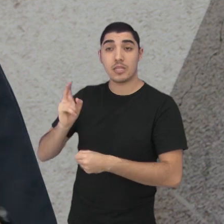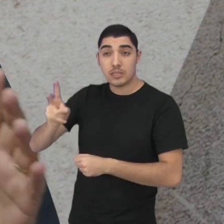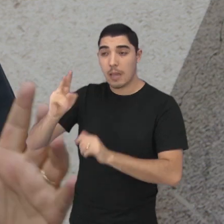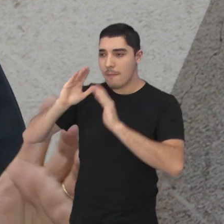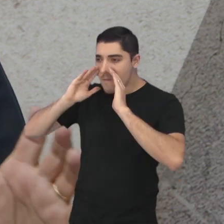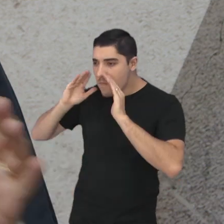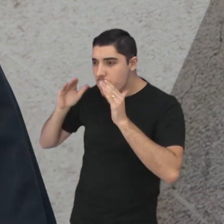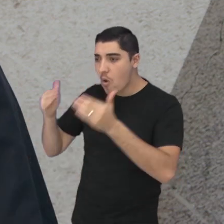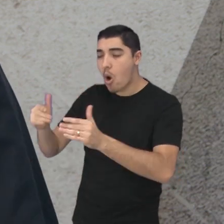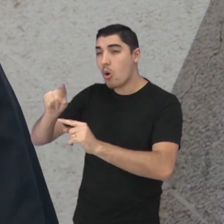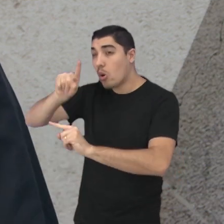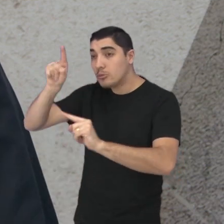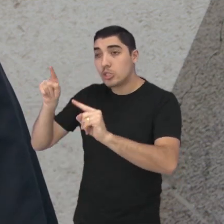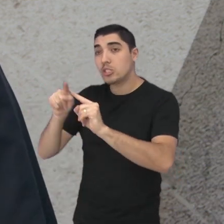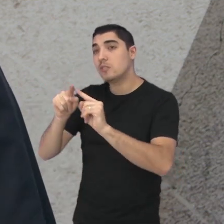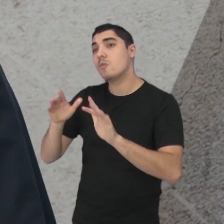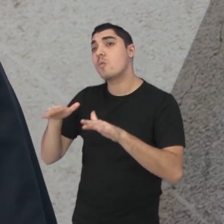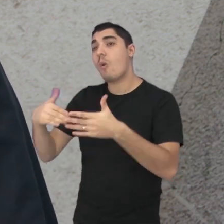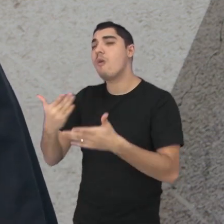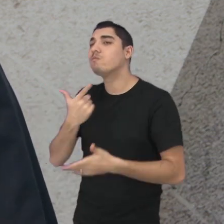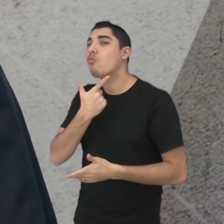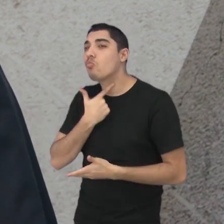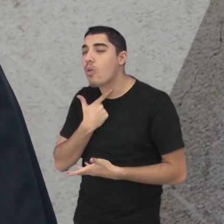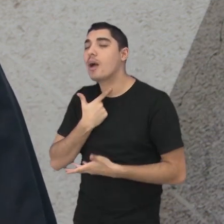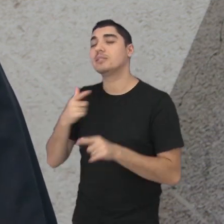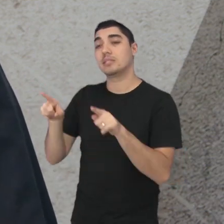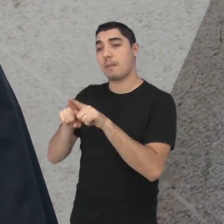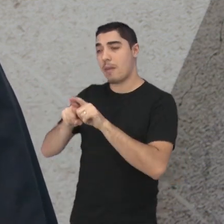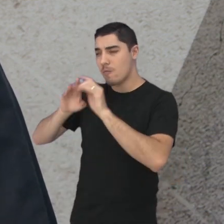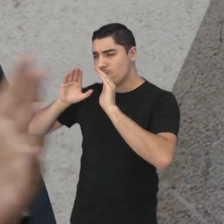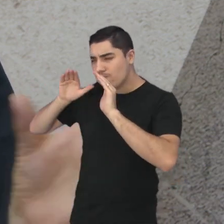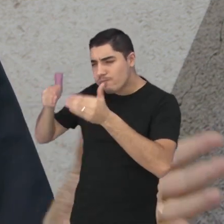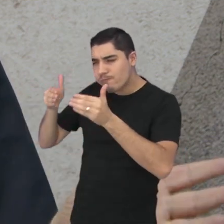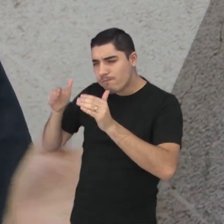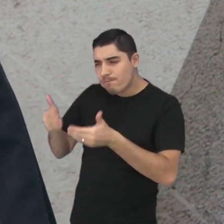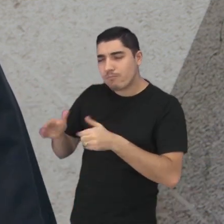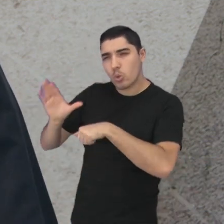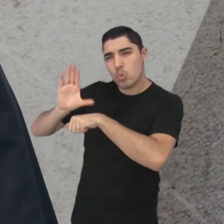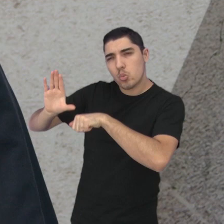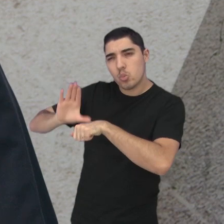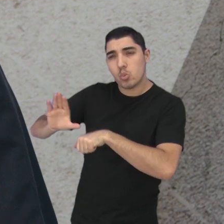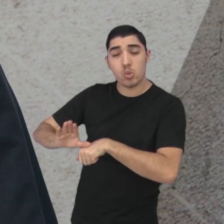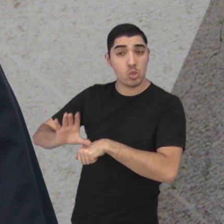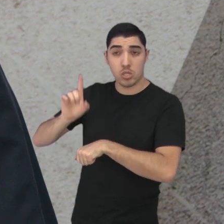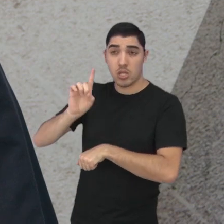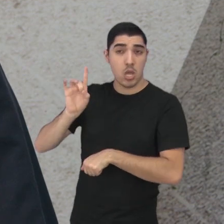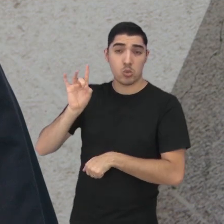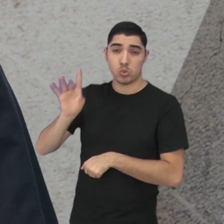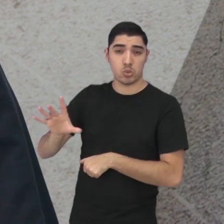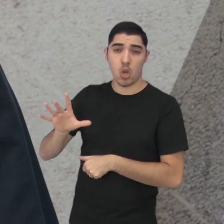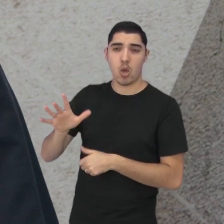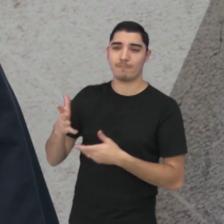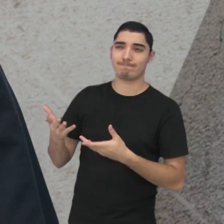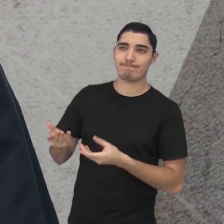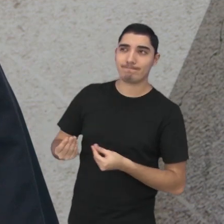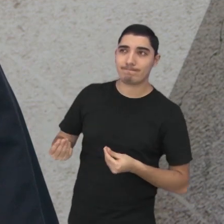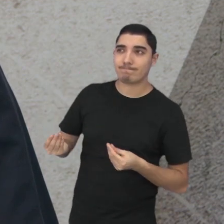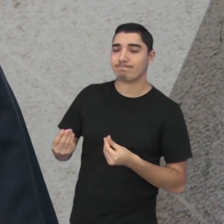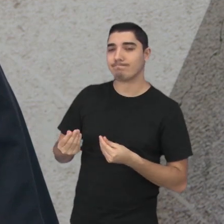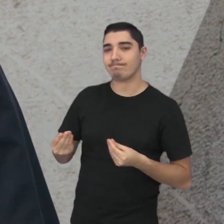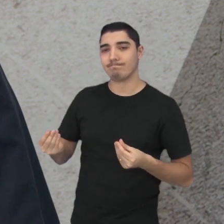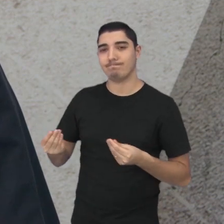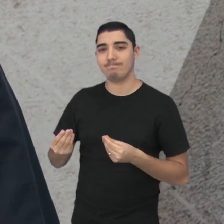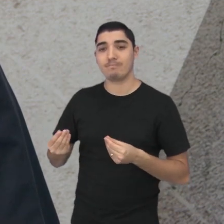sempre visando, procurando se especializar, não só com... Como eu